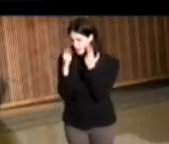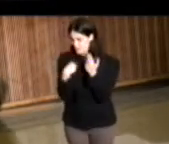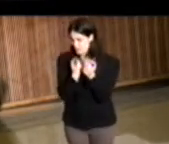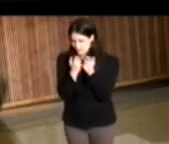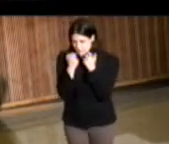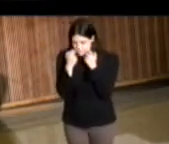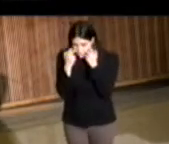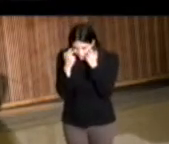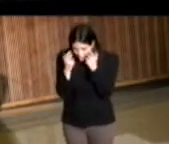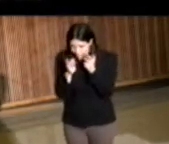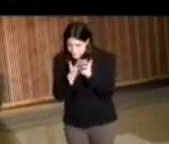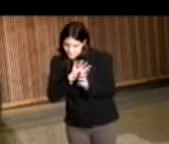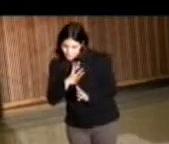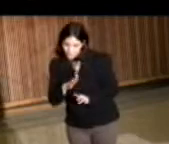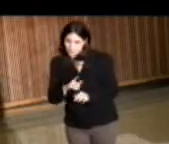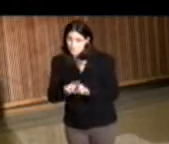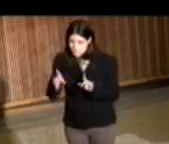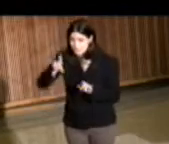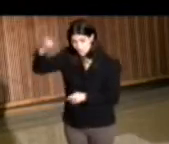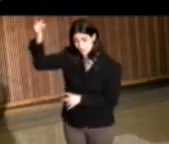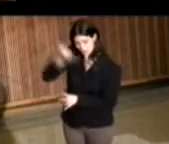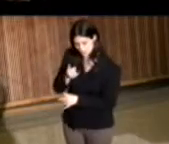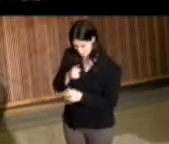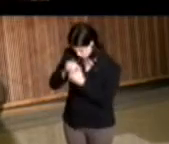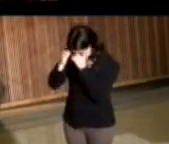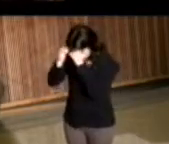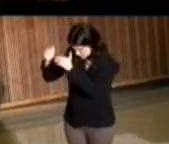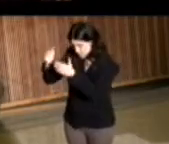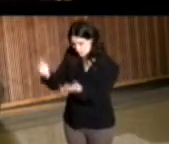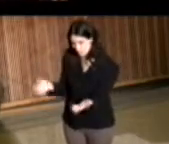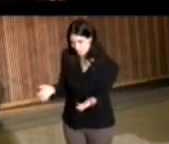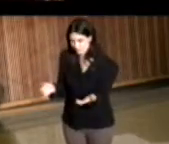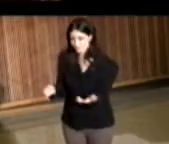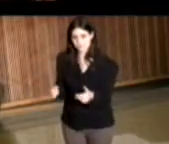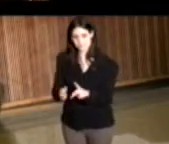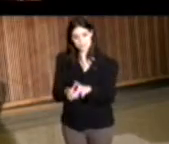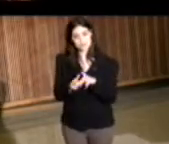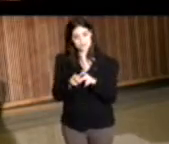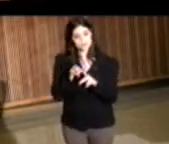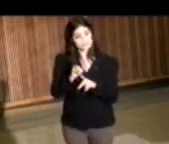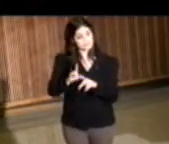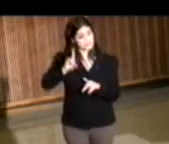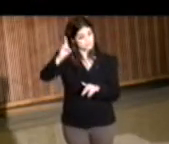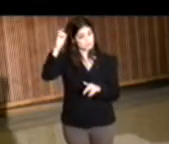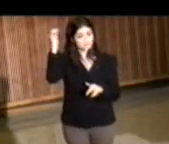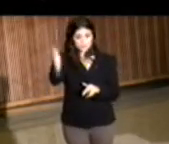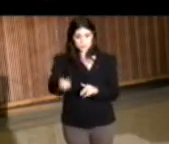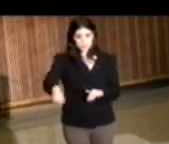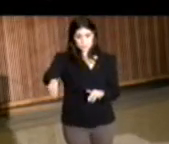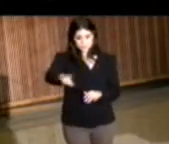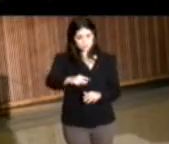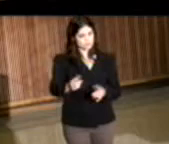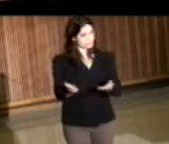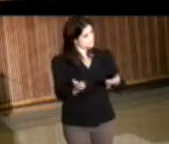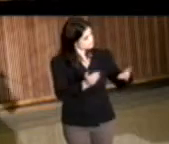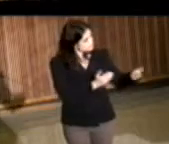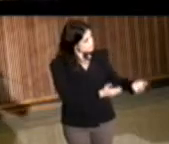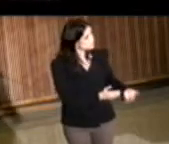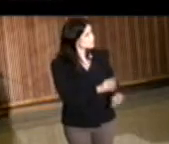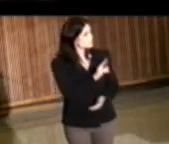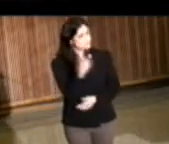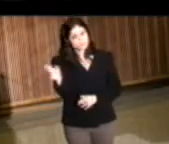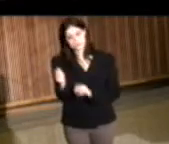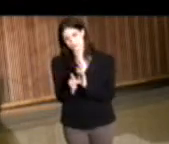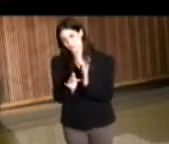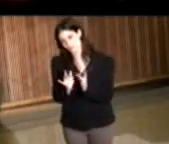gente faz porque Deus falou conosco. Se o Espírito Santo está falando com você, vem para cá agora, em nome de Jesus. Hoje é dia de